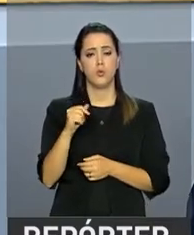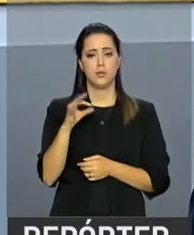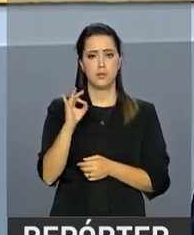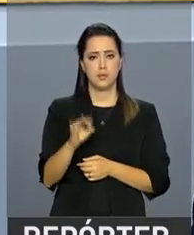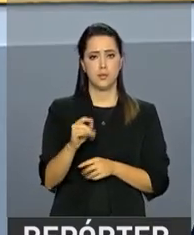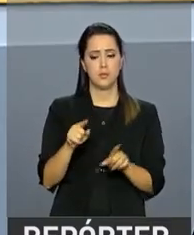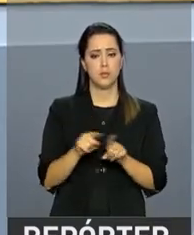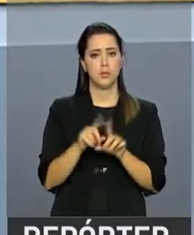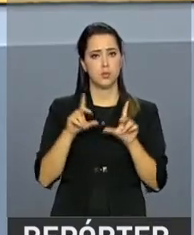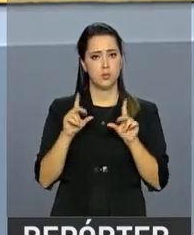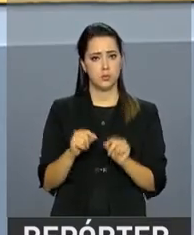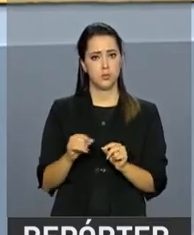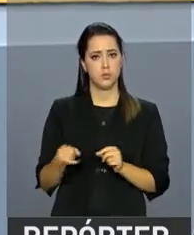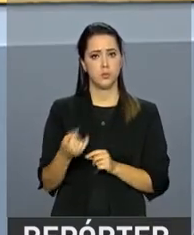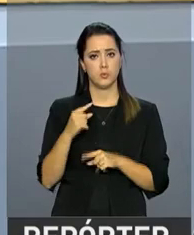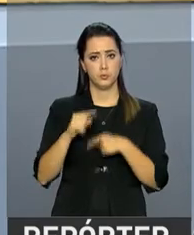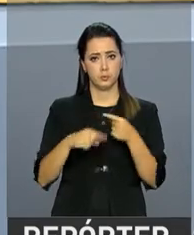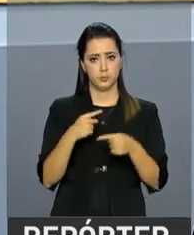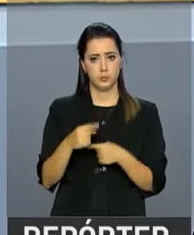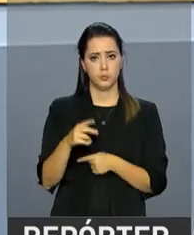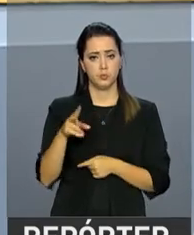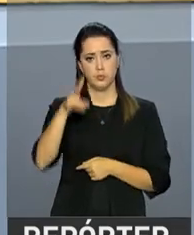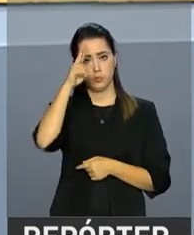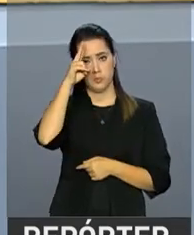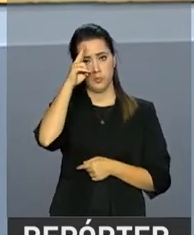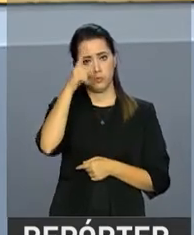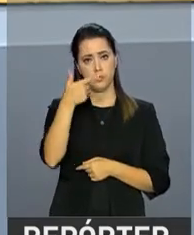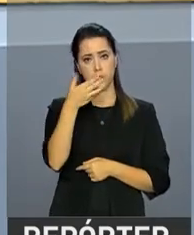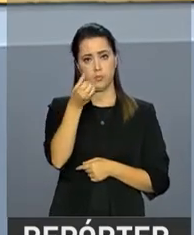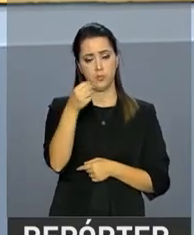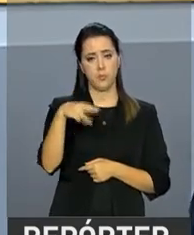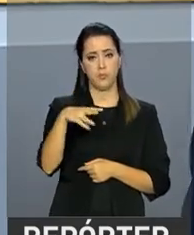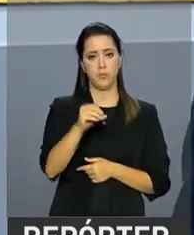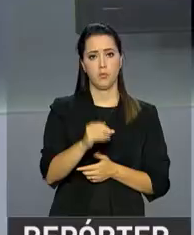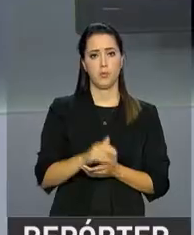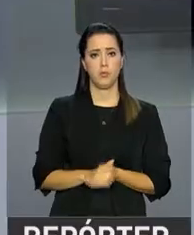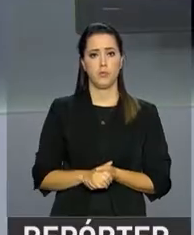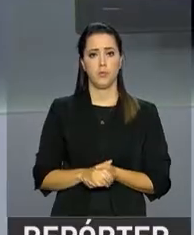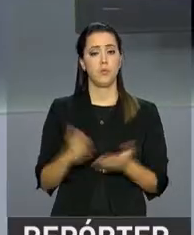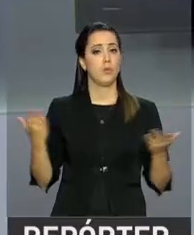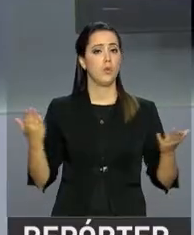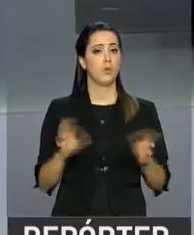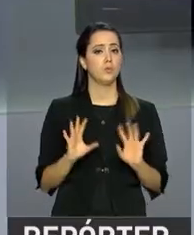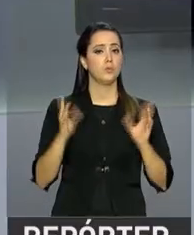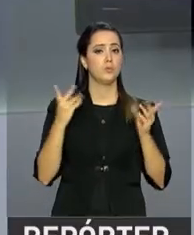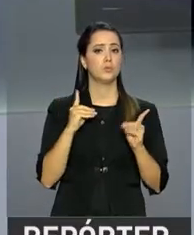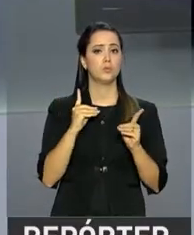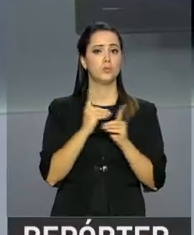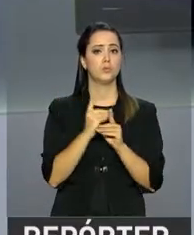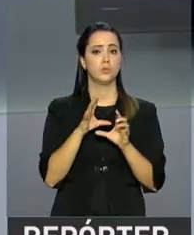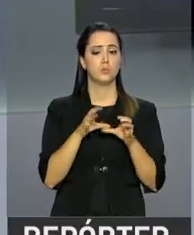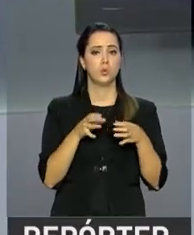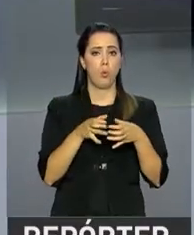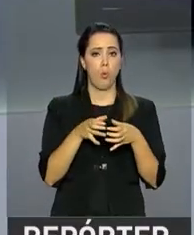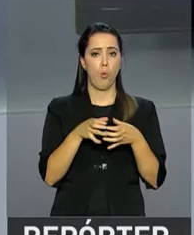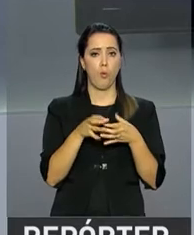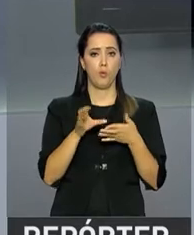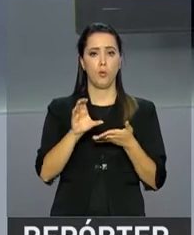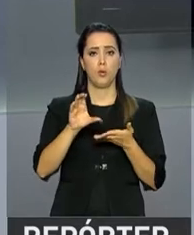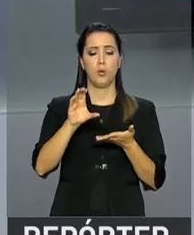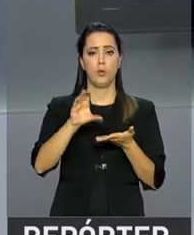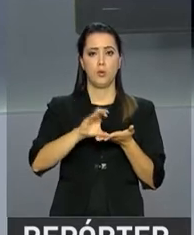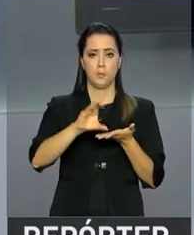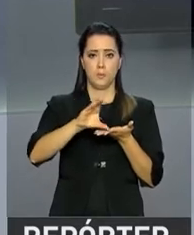redução dos juros vale a partir da próxima segunda-feira 26 de março e hoje durante a reunião do conselho de desenvolvimento